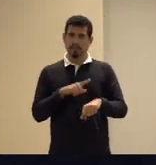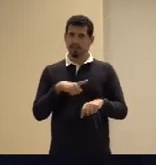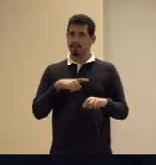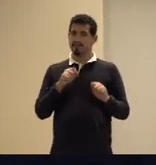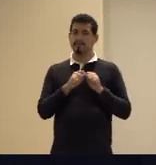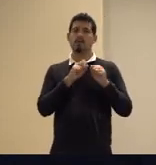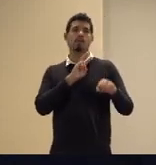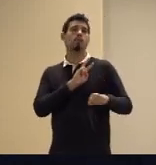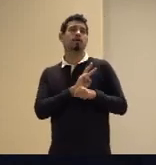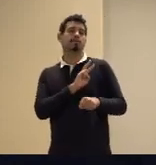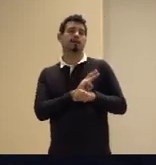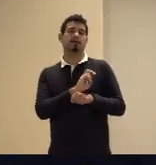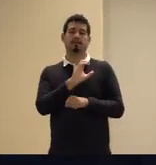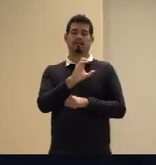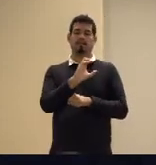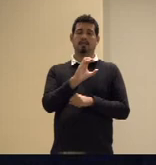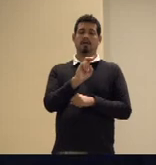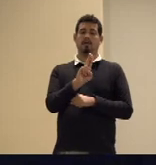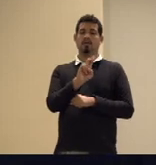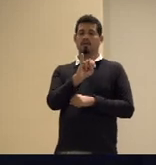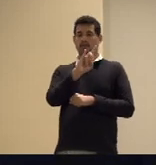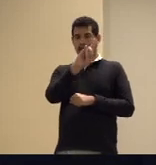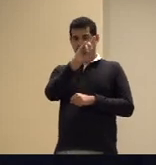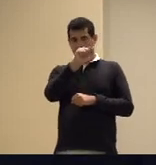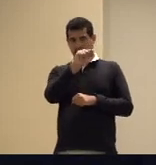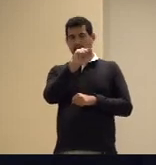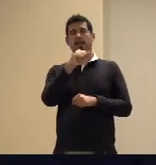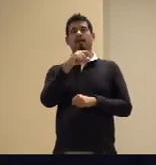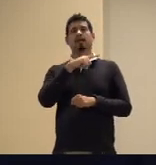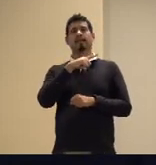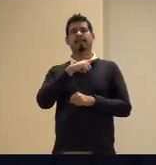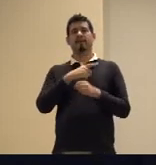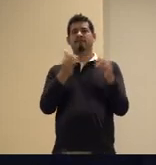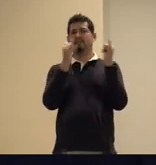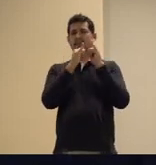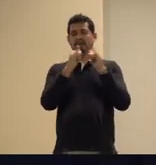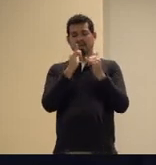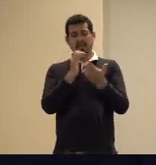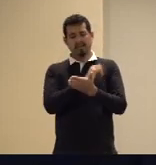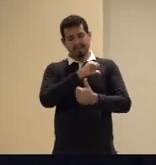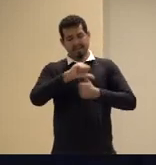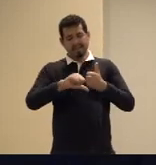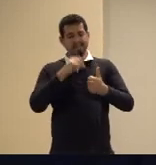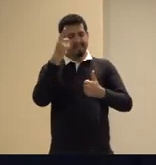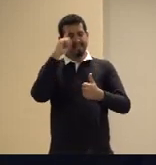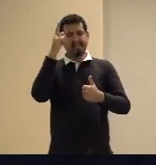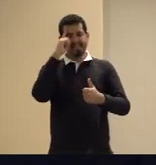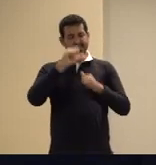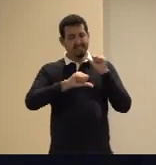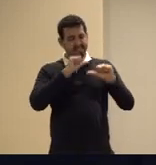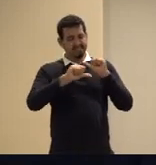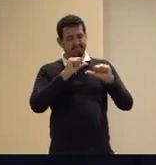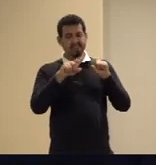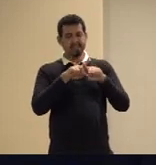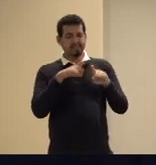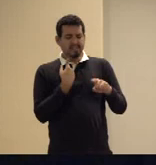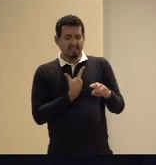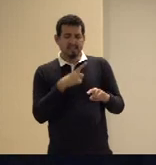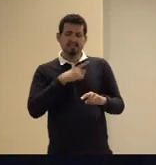Cuida, essa data, esses dados vocês sabem que mudam diariamente e mais de uma vez por dia, né? Nós